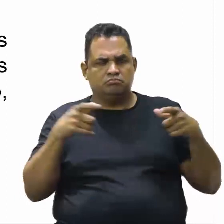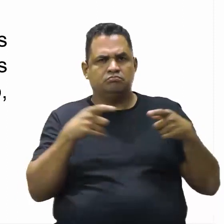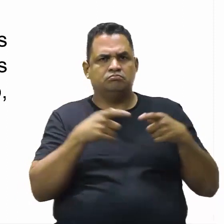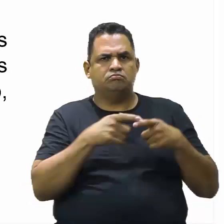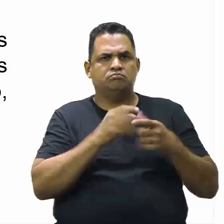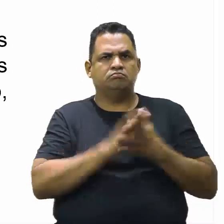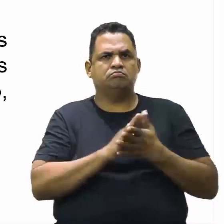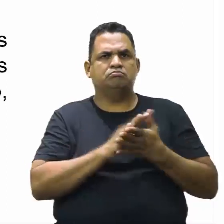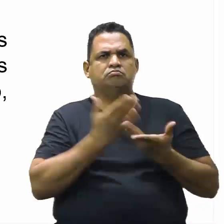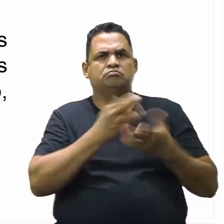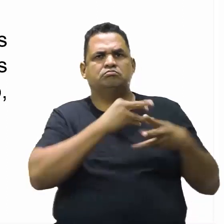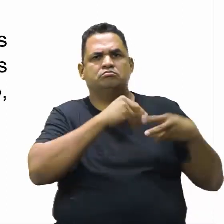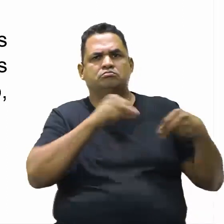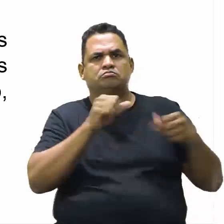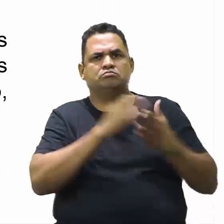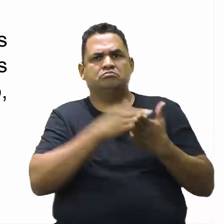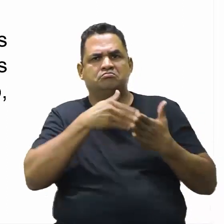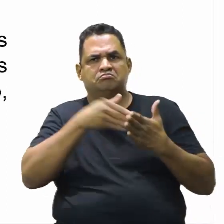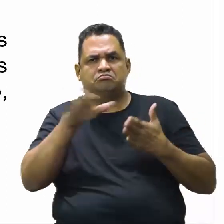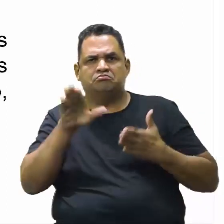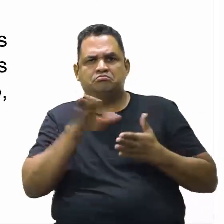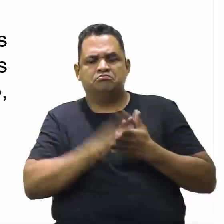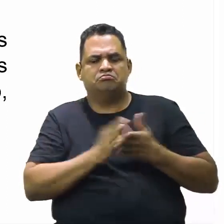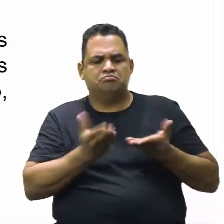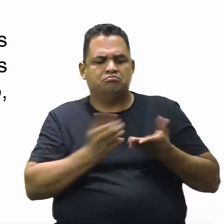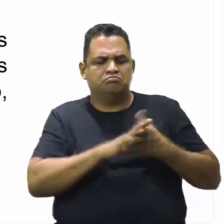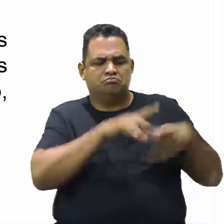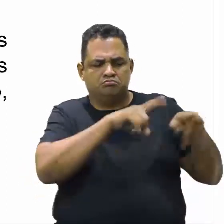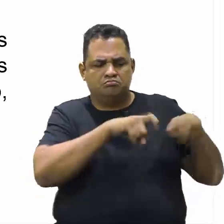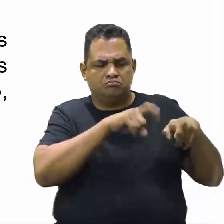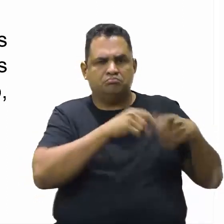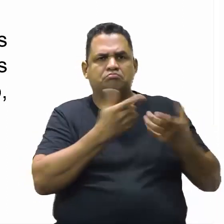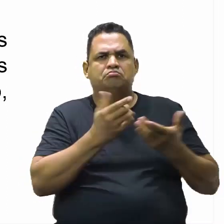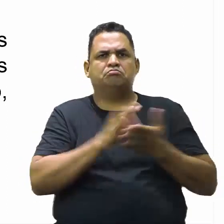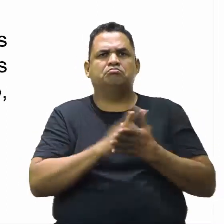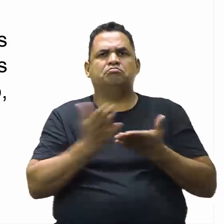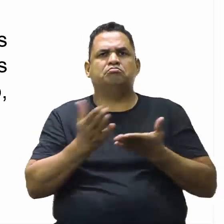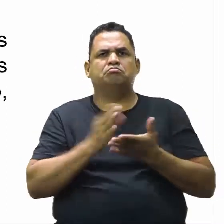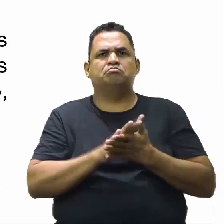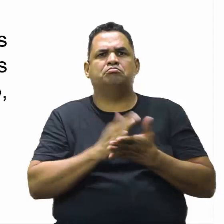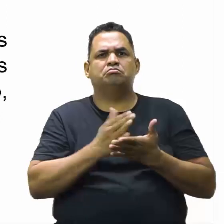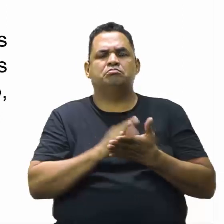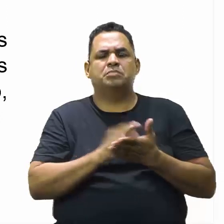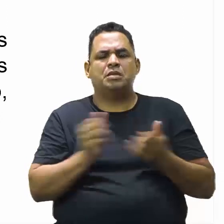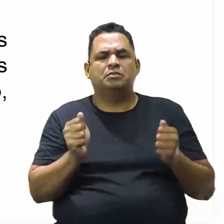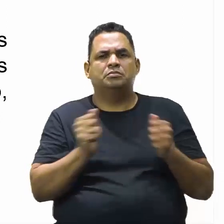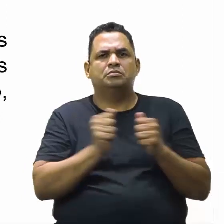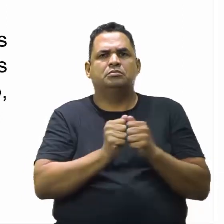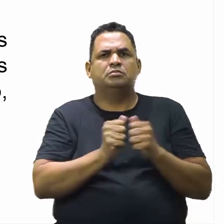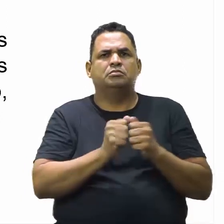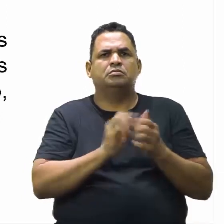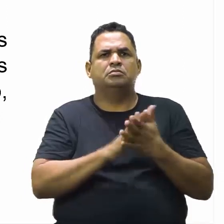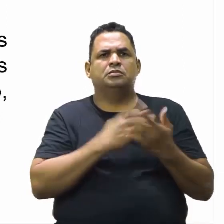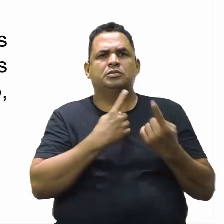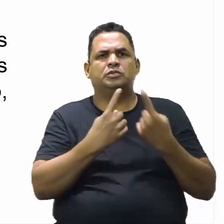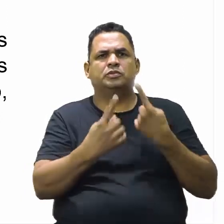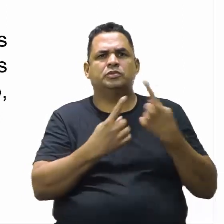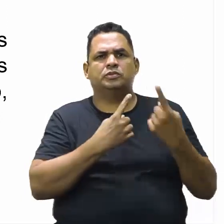os pequenos agricultores das melhores terras, situadas nas proximidades da via de